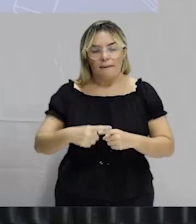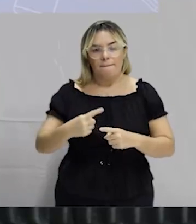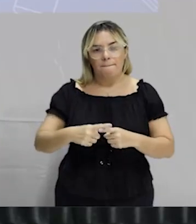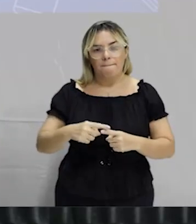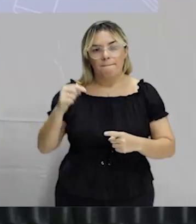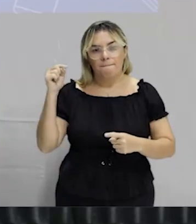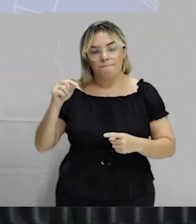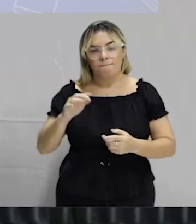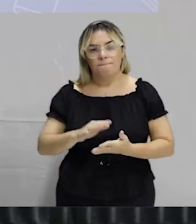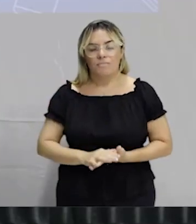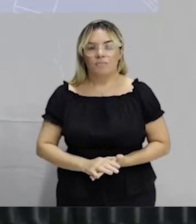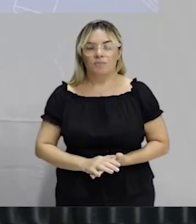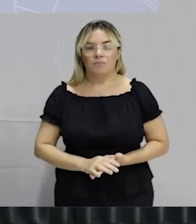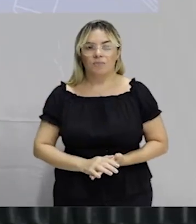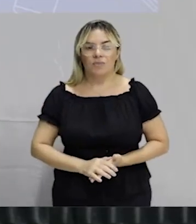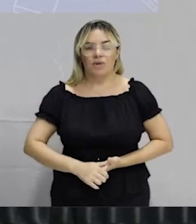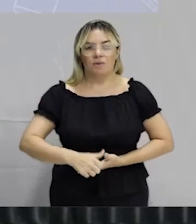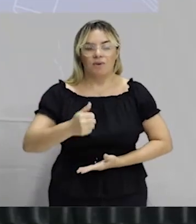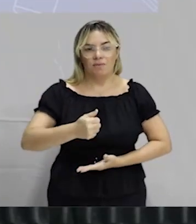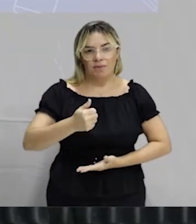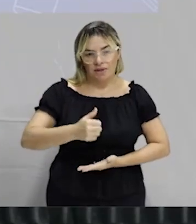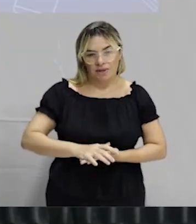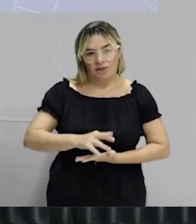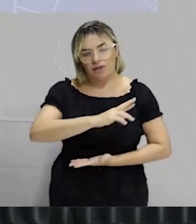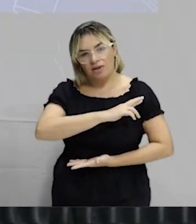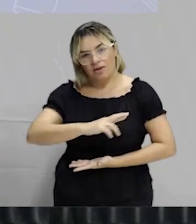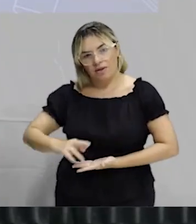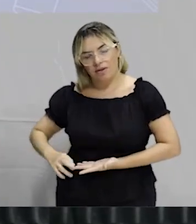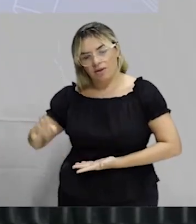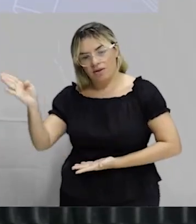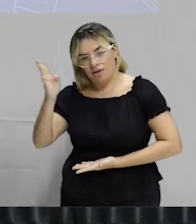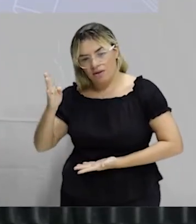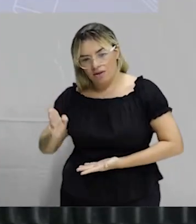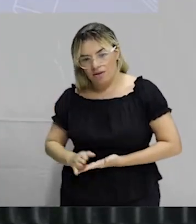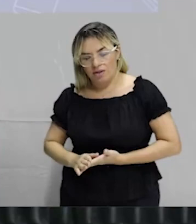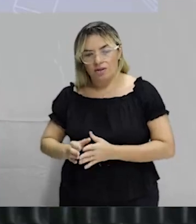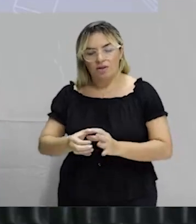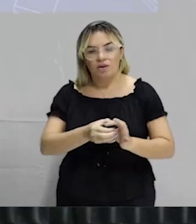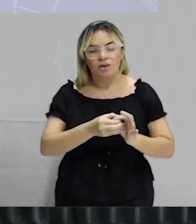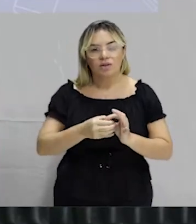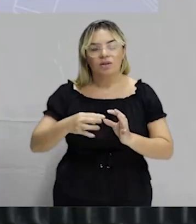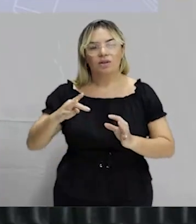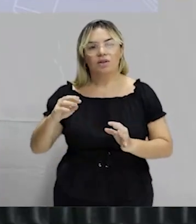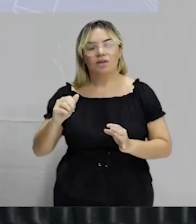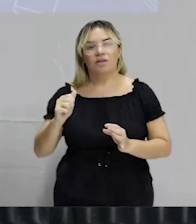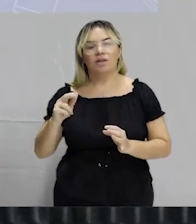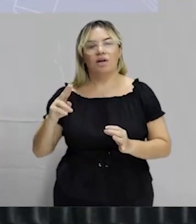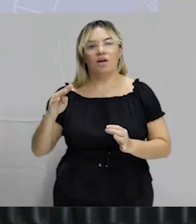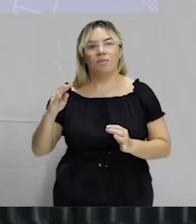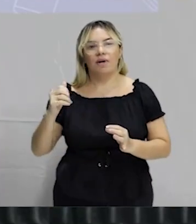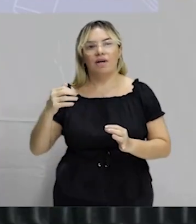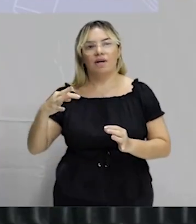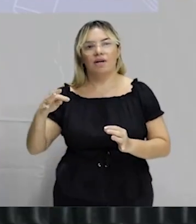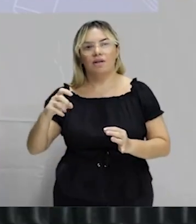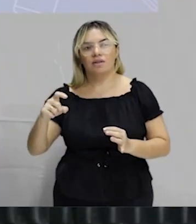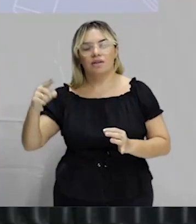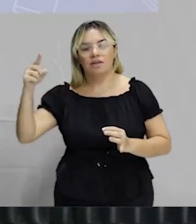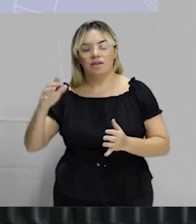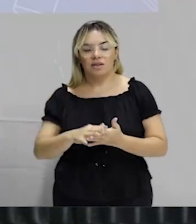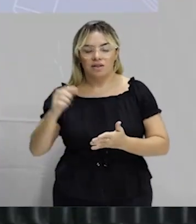a Primeira República Brasileira, por conta da política do convênio em Taubaté. E simplesmente no momento de crise que o crédito